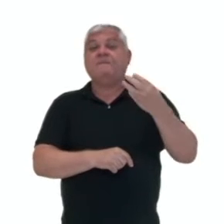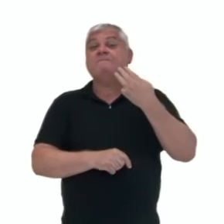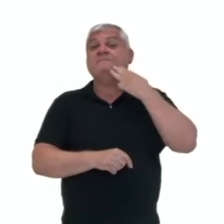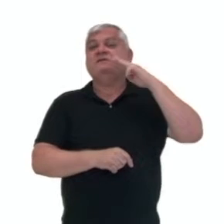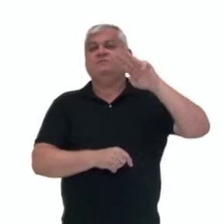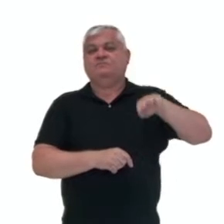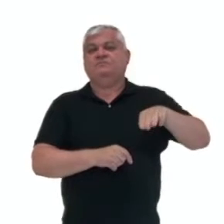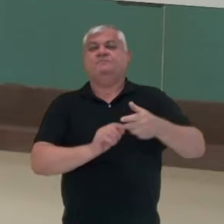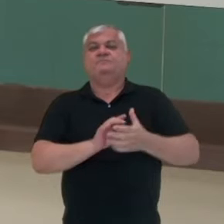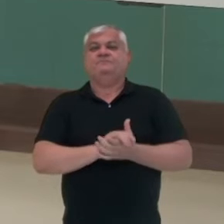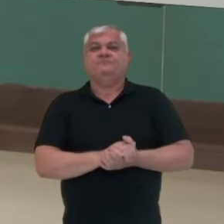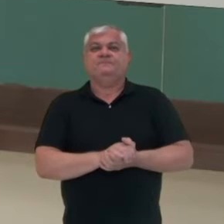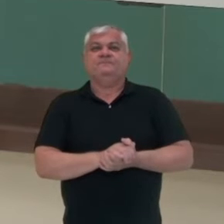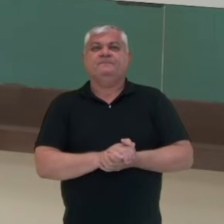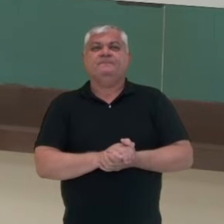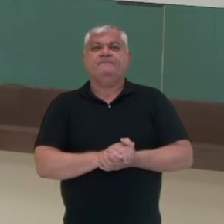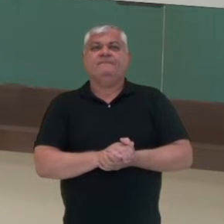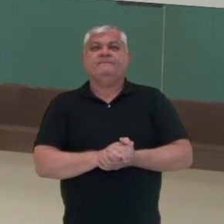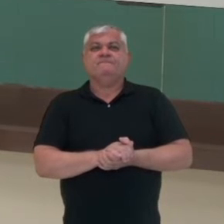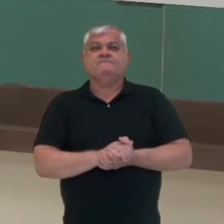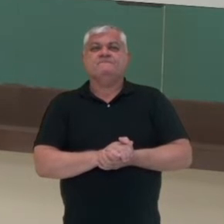330 mil, ok?